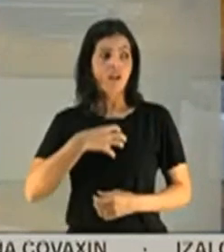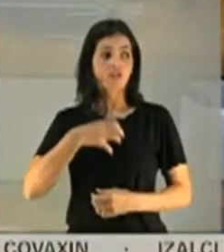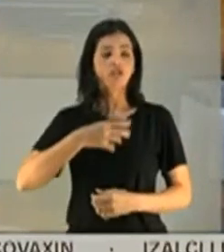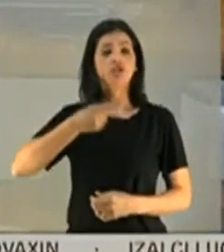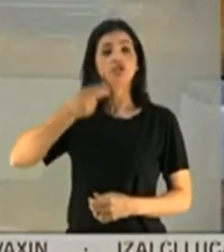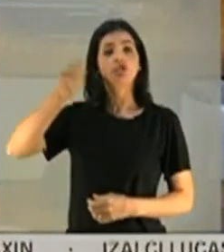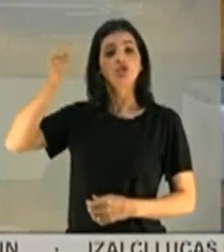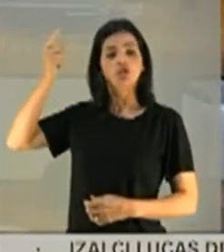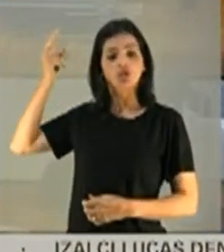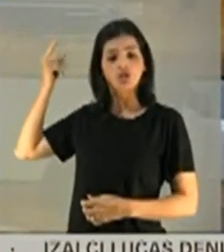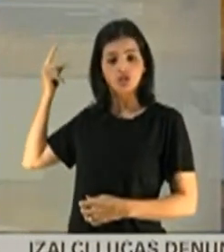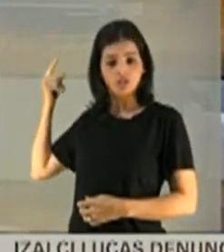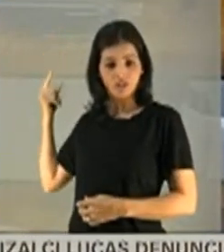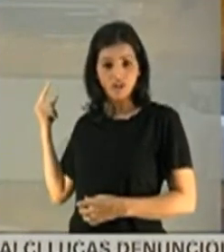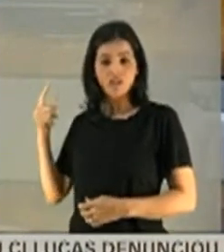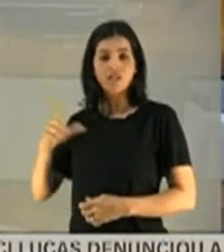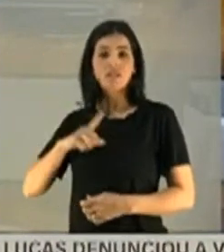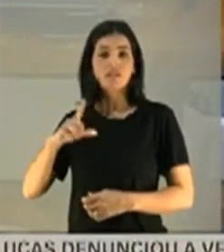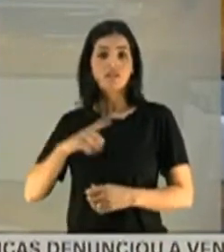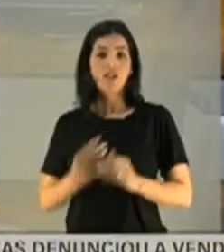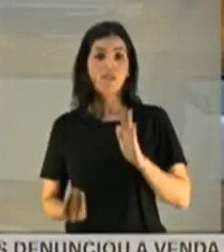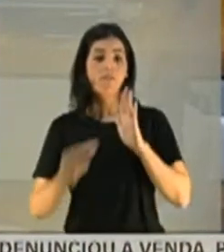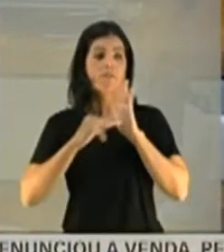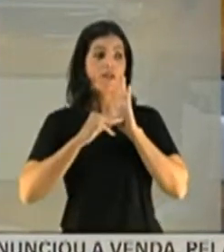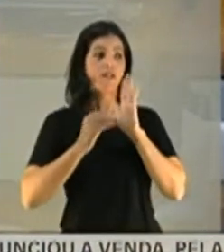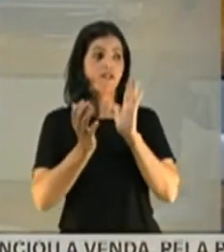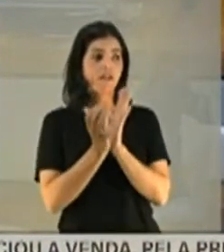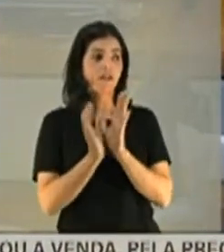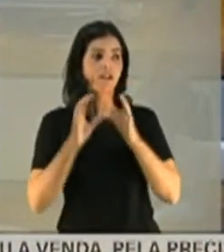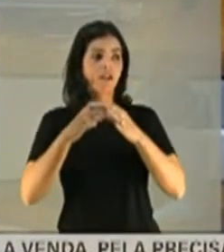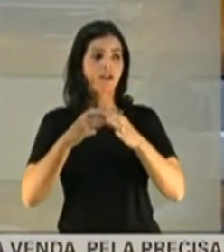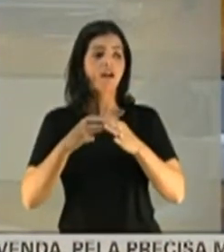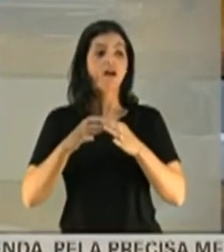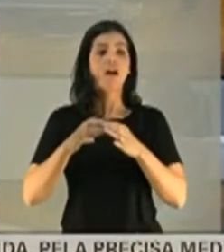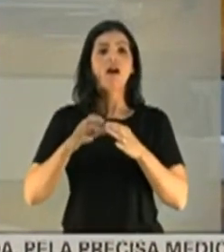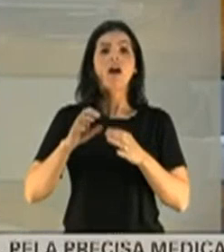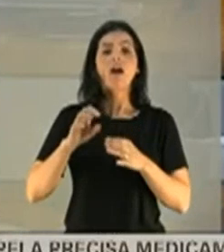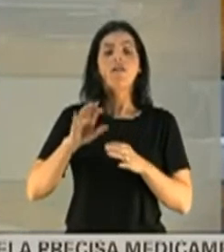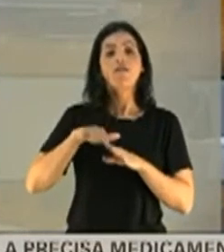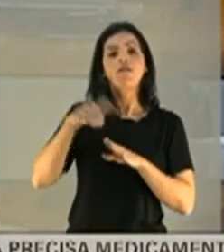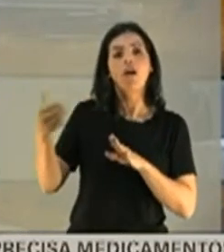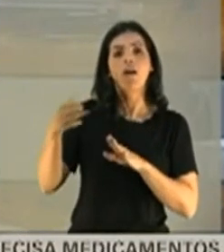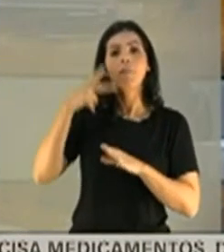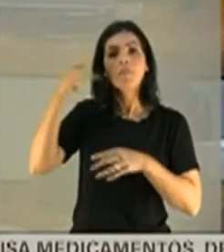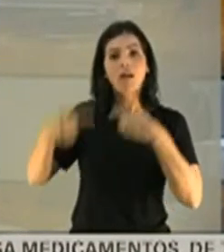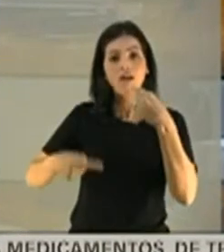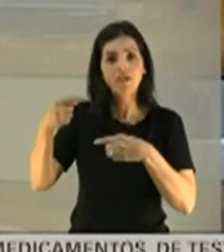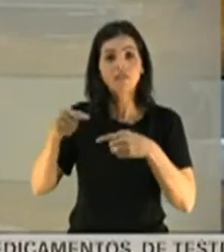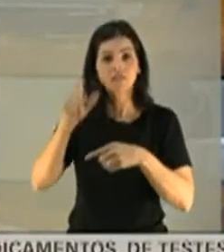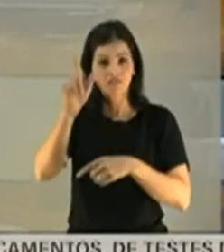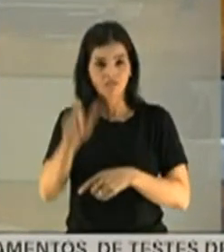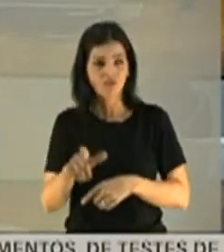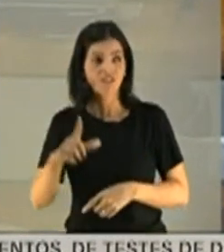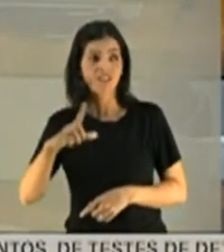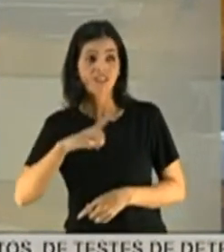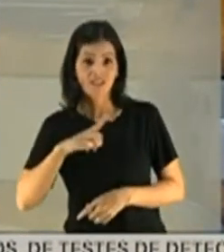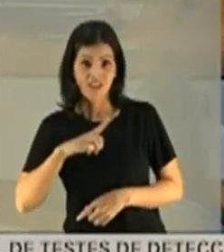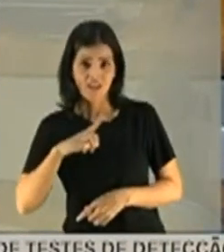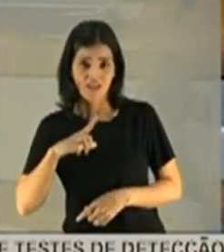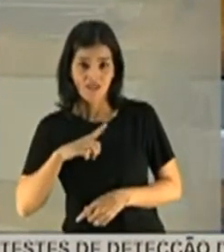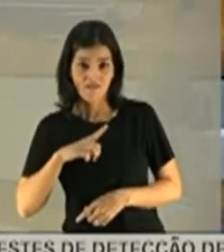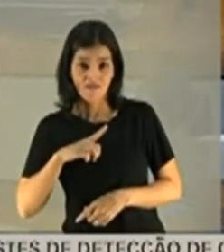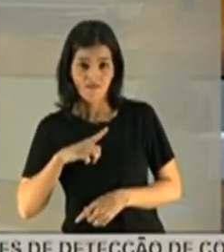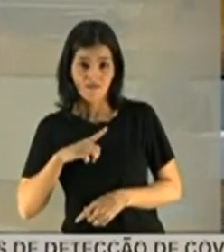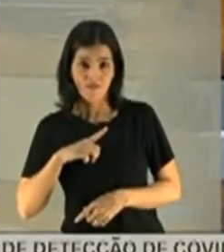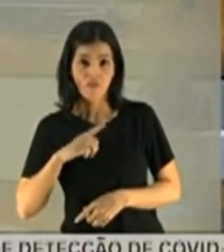antiga, tem as emendas extras parlamentares. O senhor teve, o senhor está aí